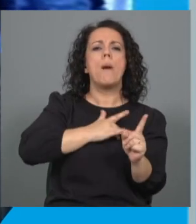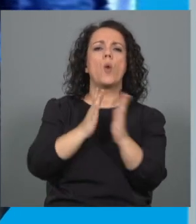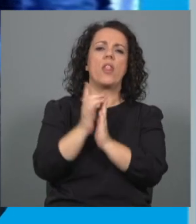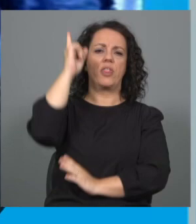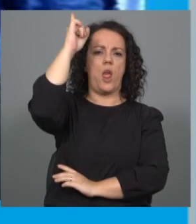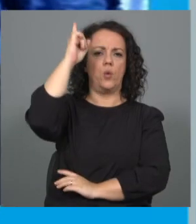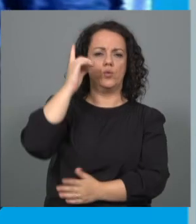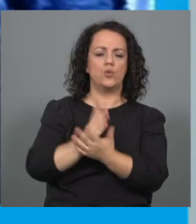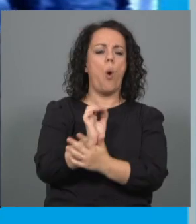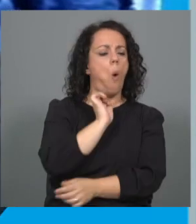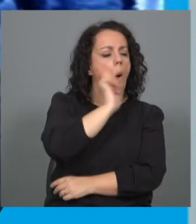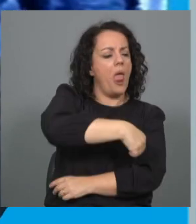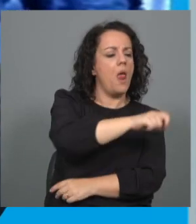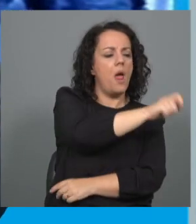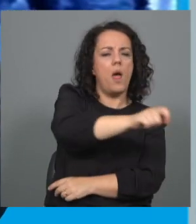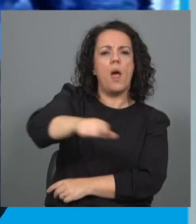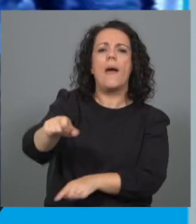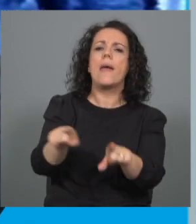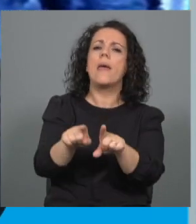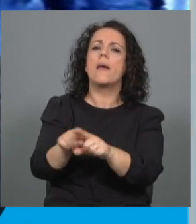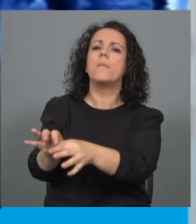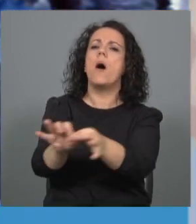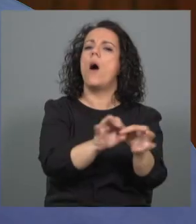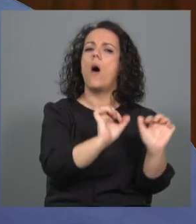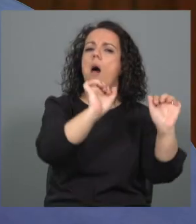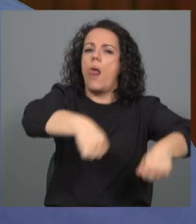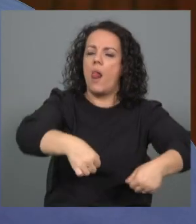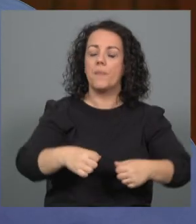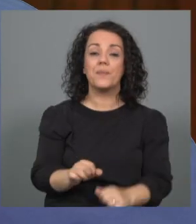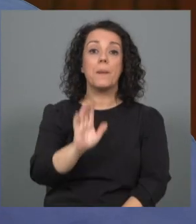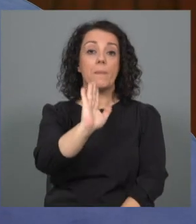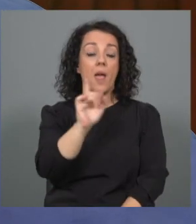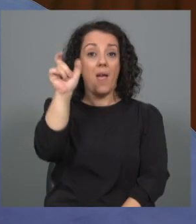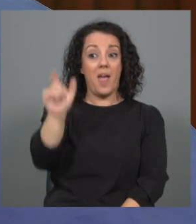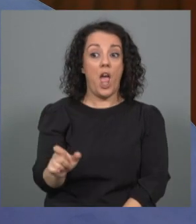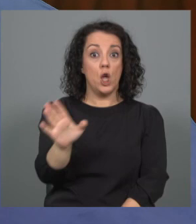próprios irmãos. E isso São João tem a particularidade de